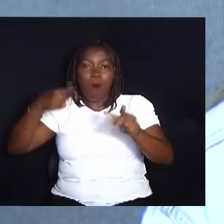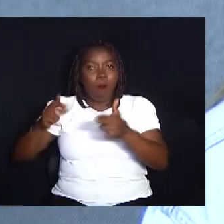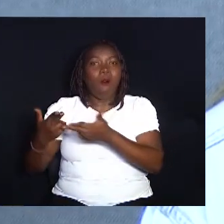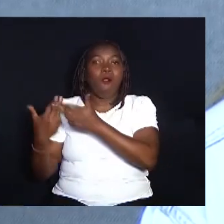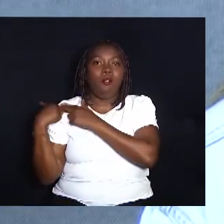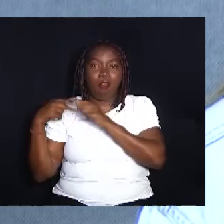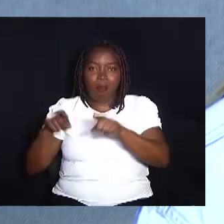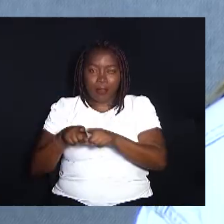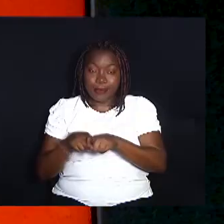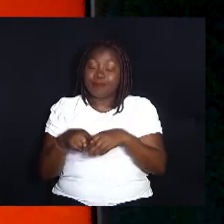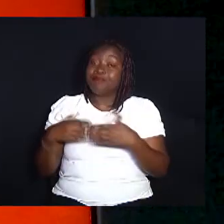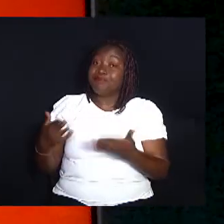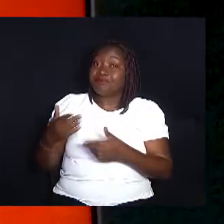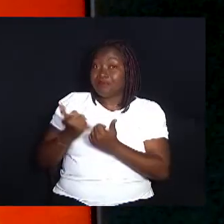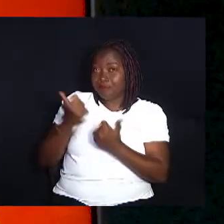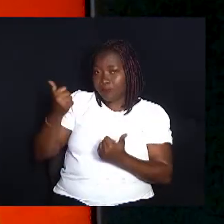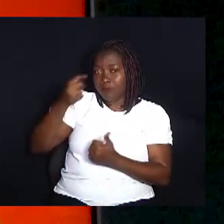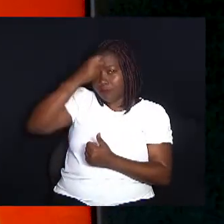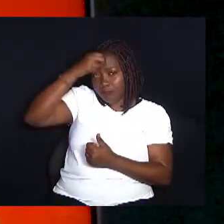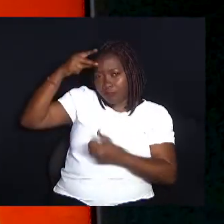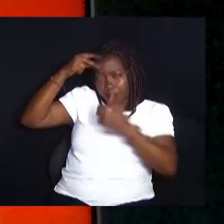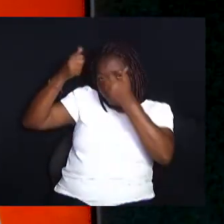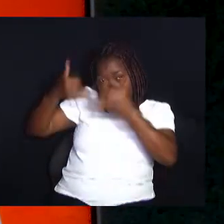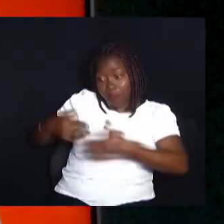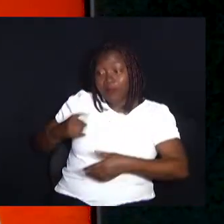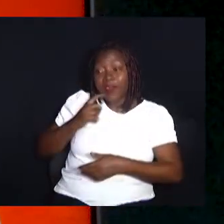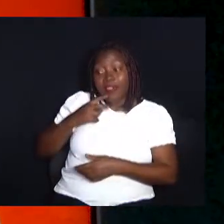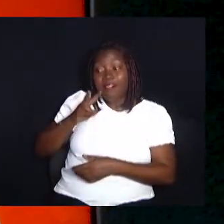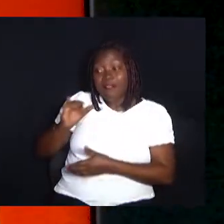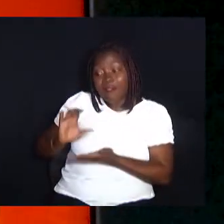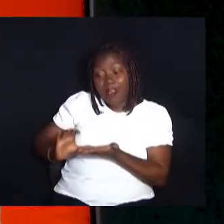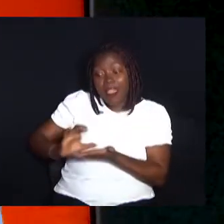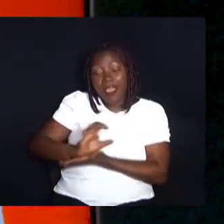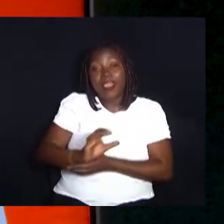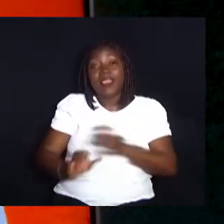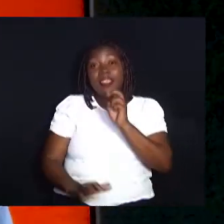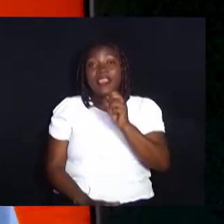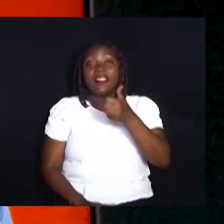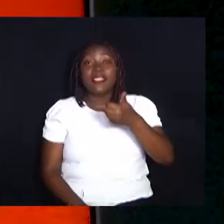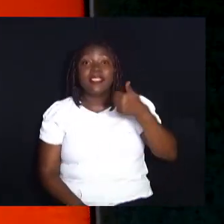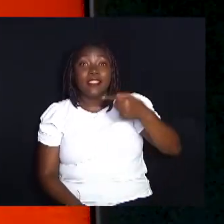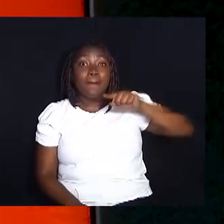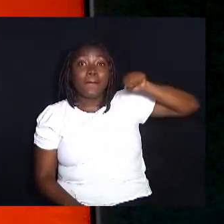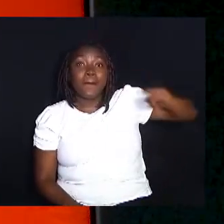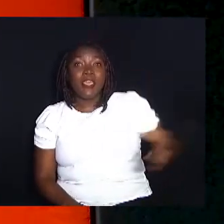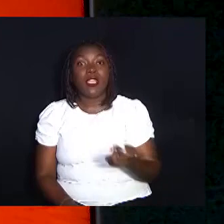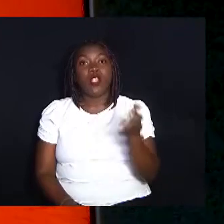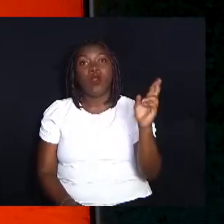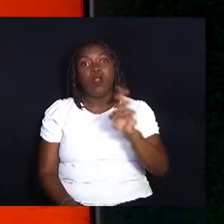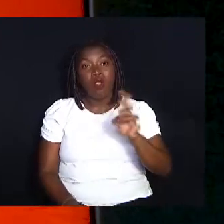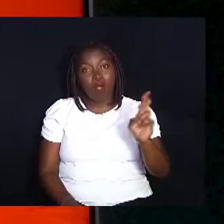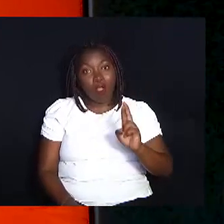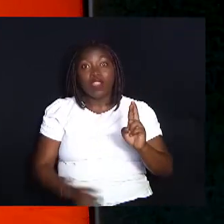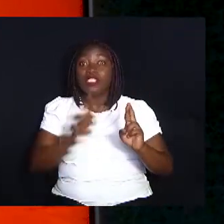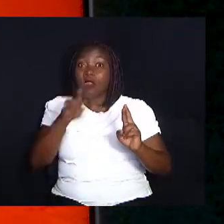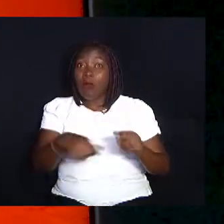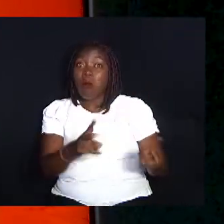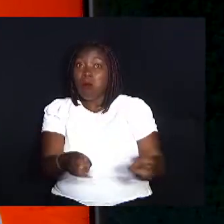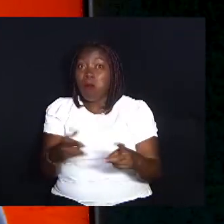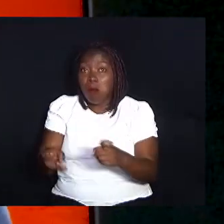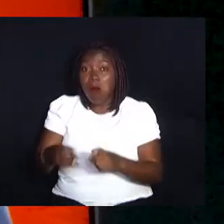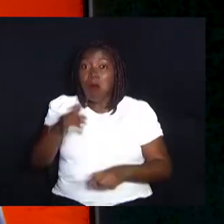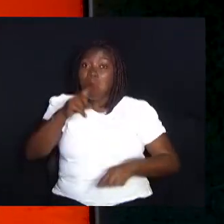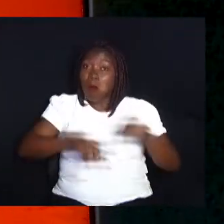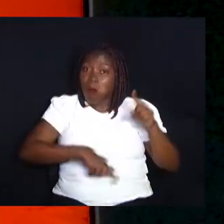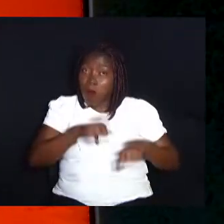outras autoridades segundo o vice-prefeito Campinas vai investir R 517 milhões de reais que